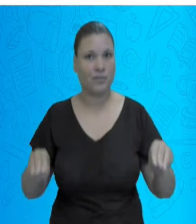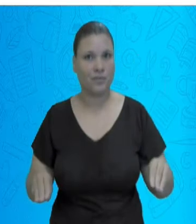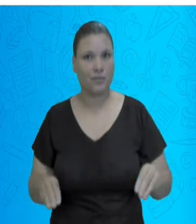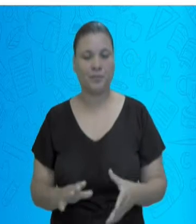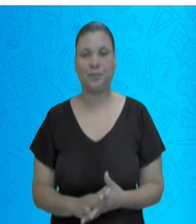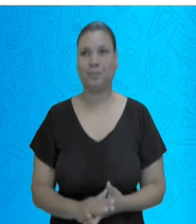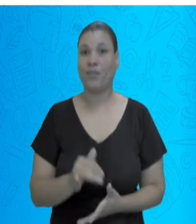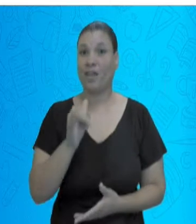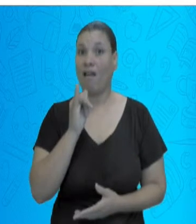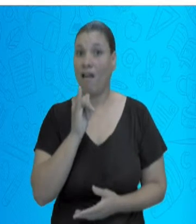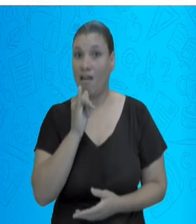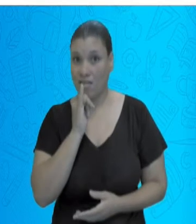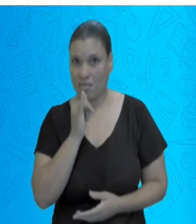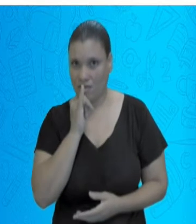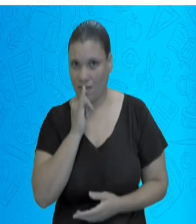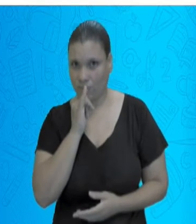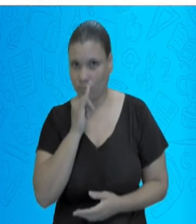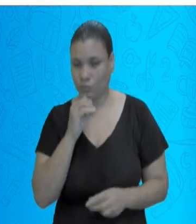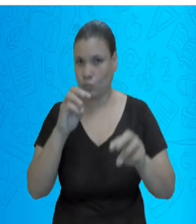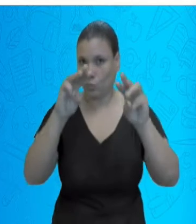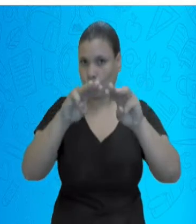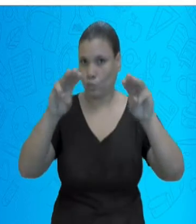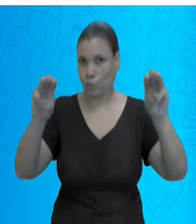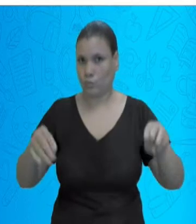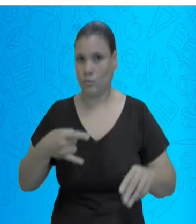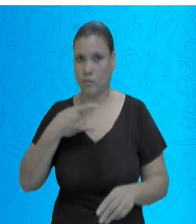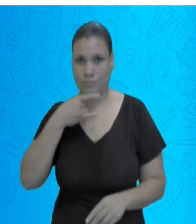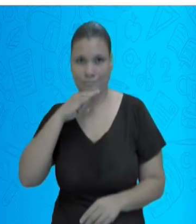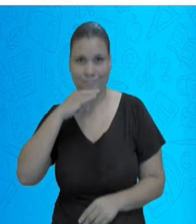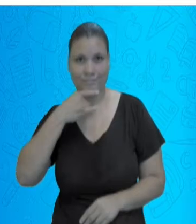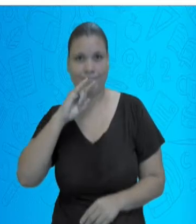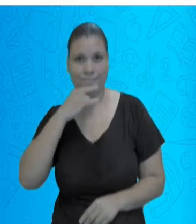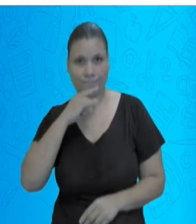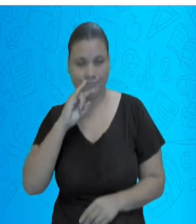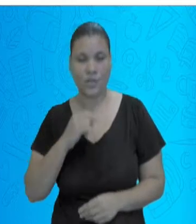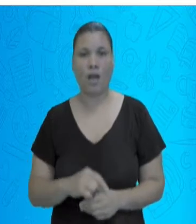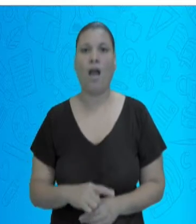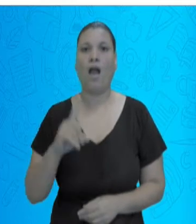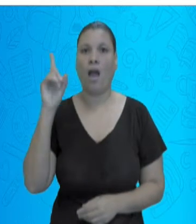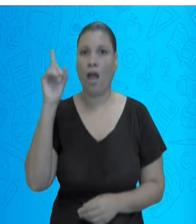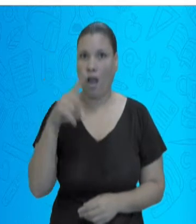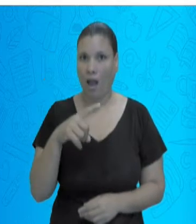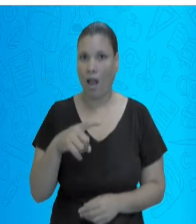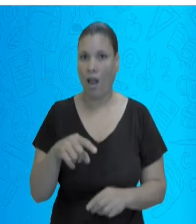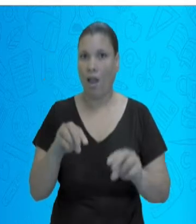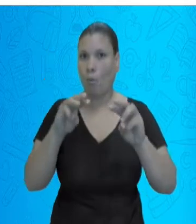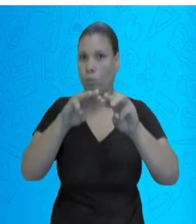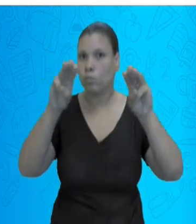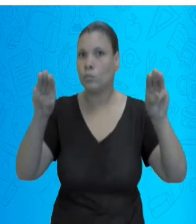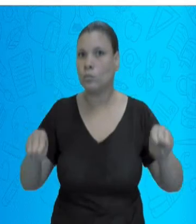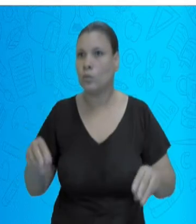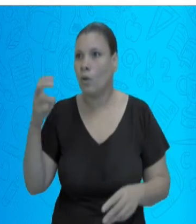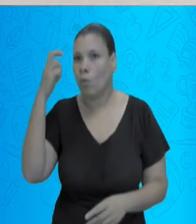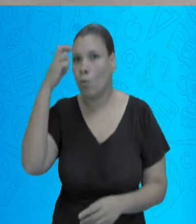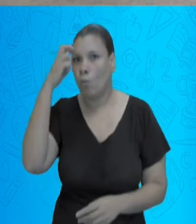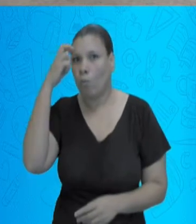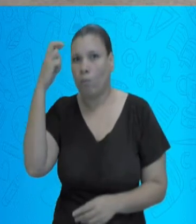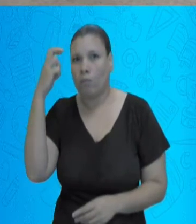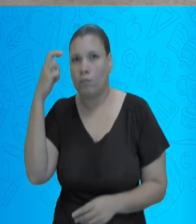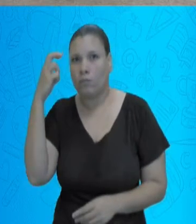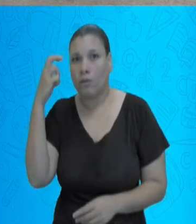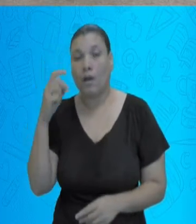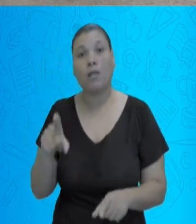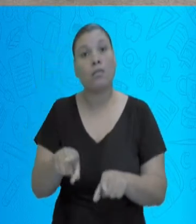por exemplo, localizado no norte do estado, é um grande centro cultural e de convivência. Olha aí o Museu